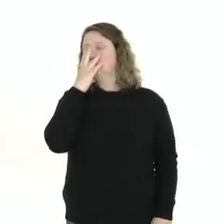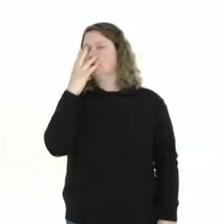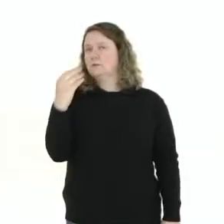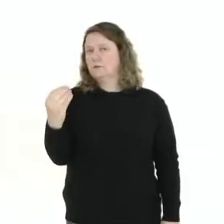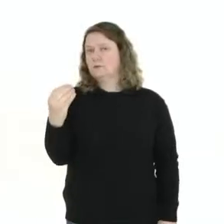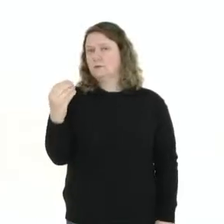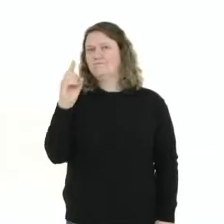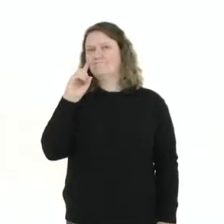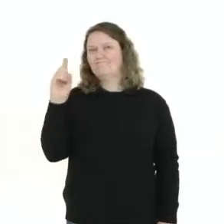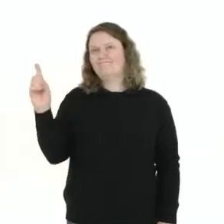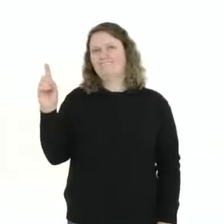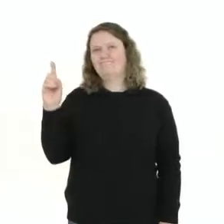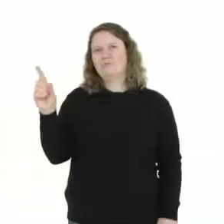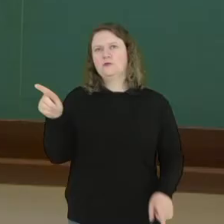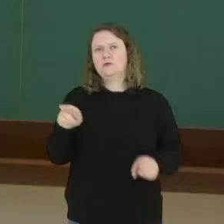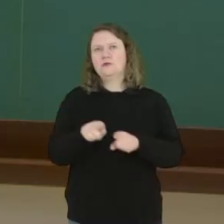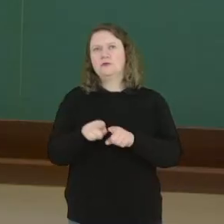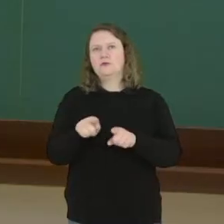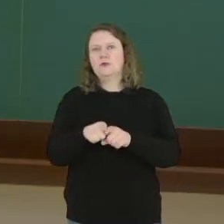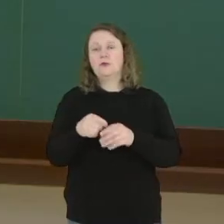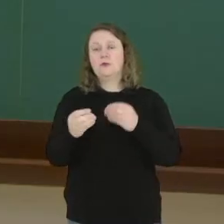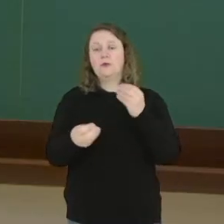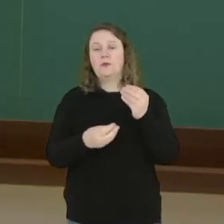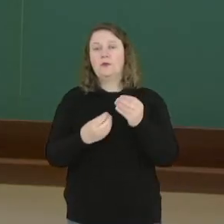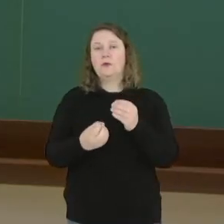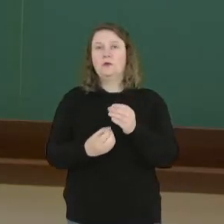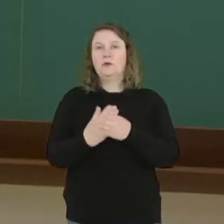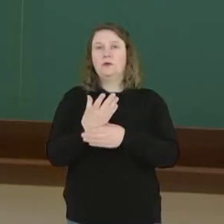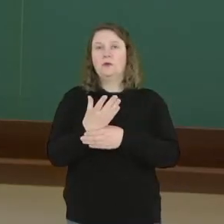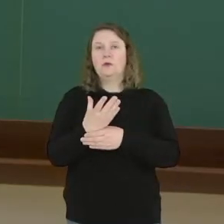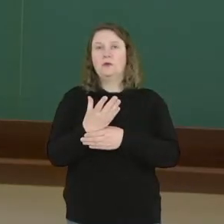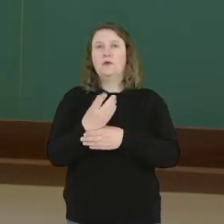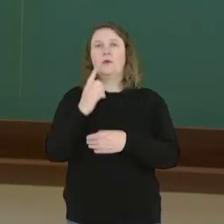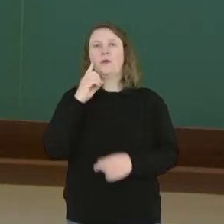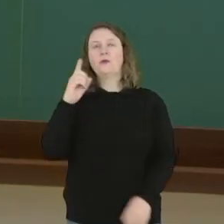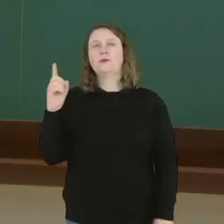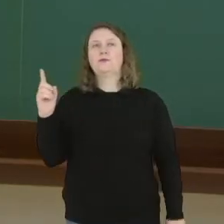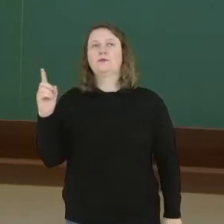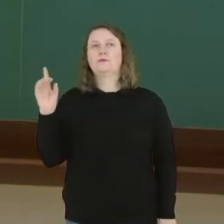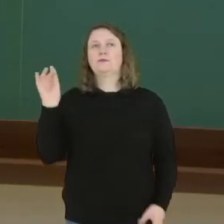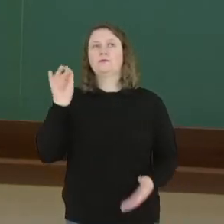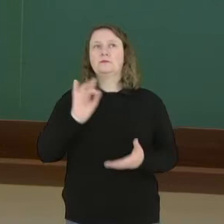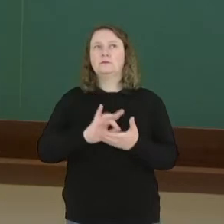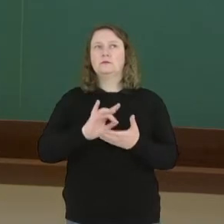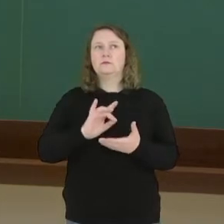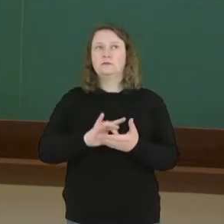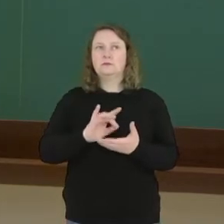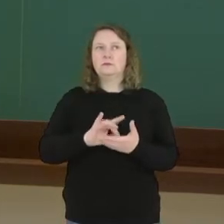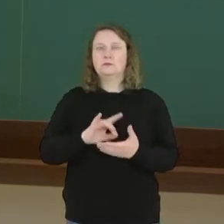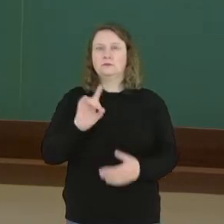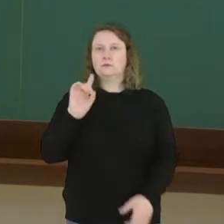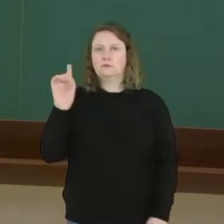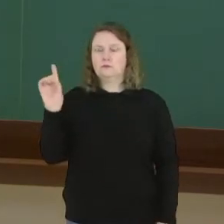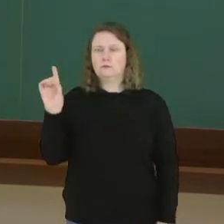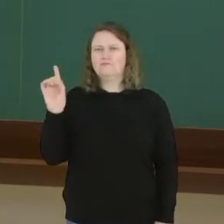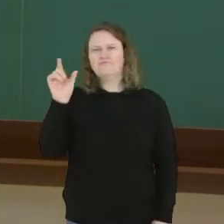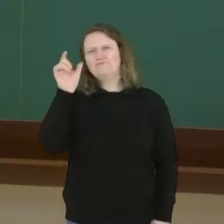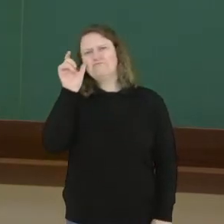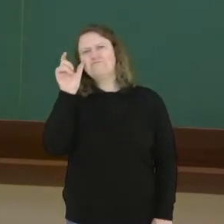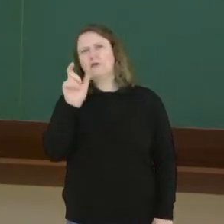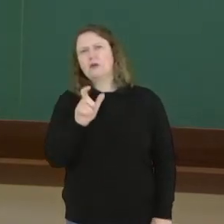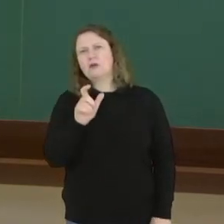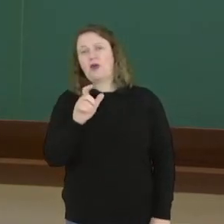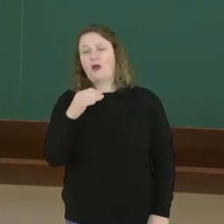da fonte, da origem, do mito fundador de Roma, é exatamente a loba capitolina. Interessante porque até hoje não